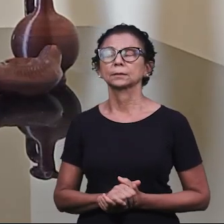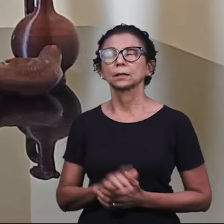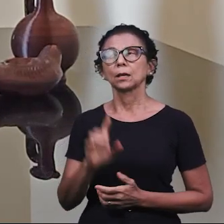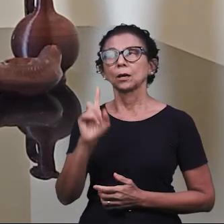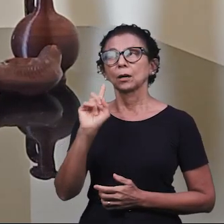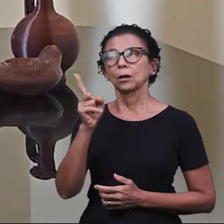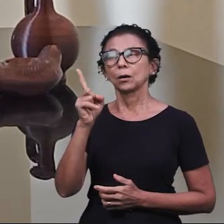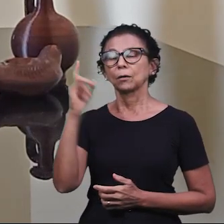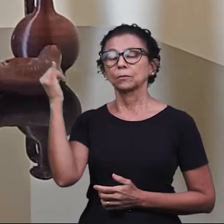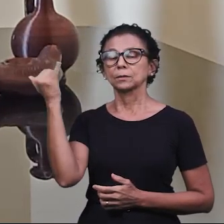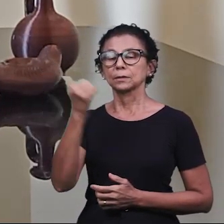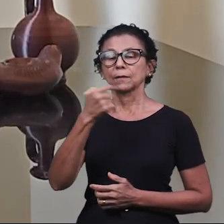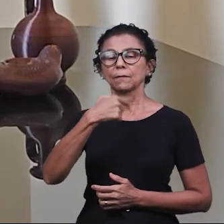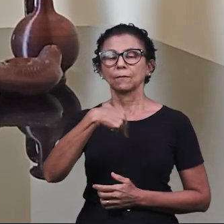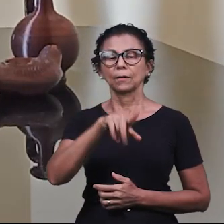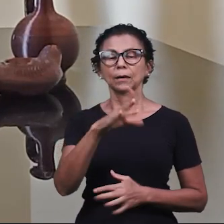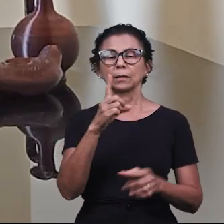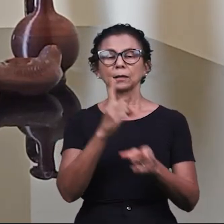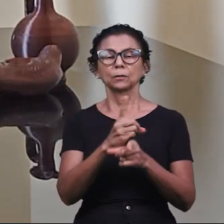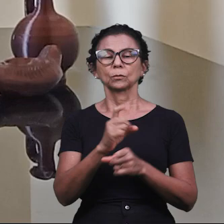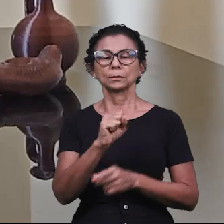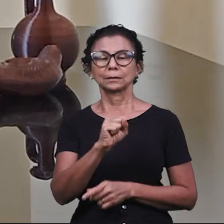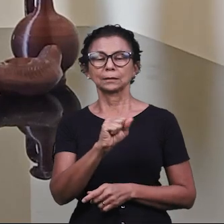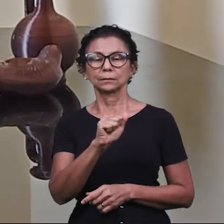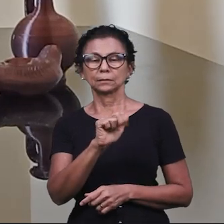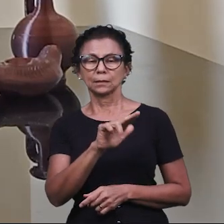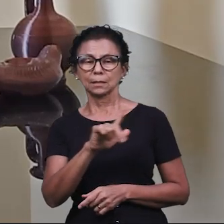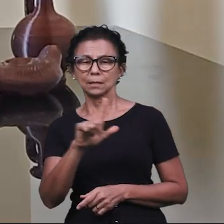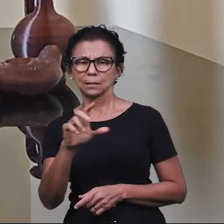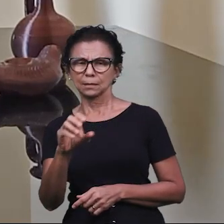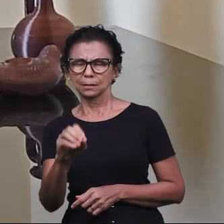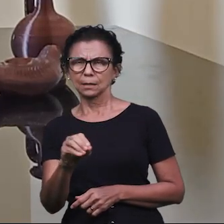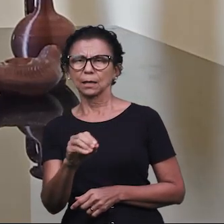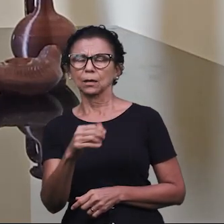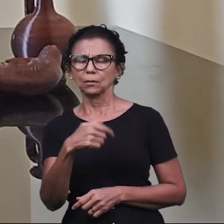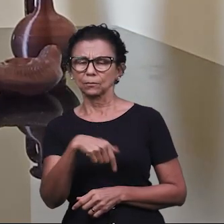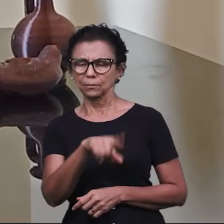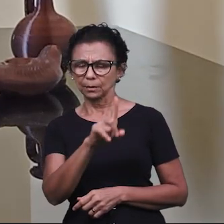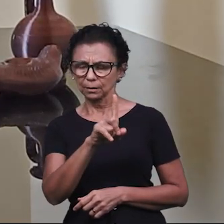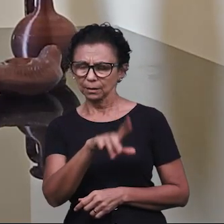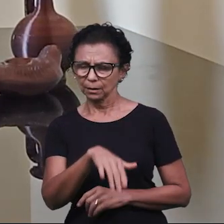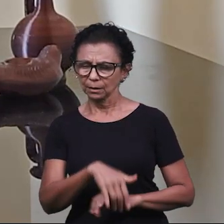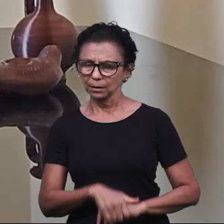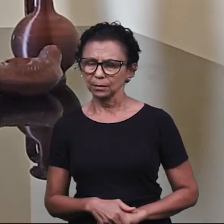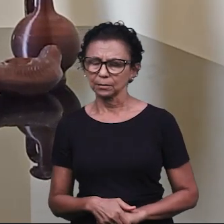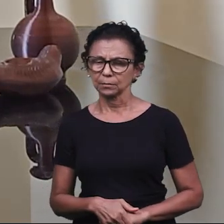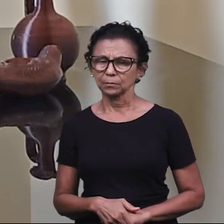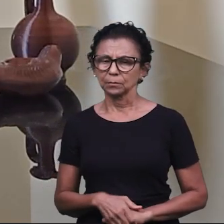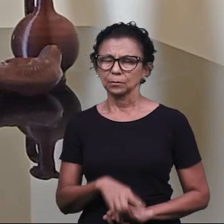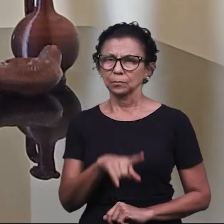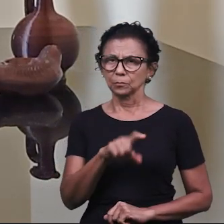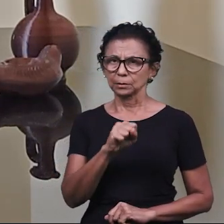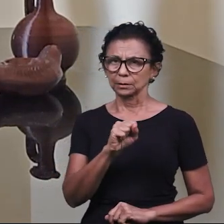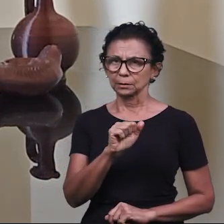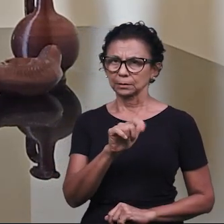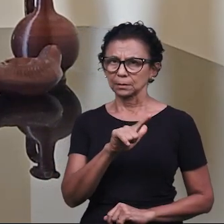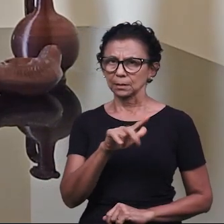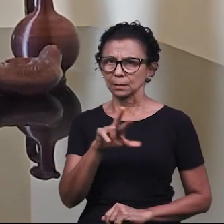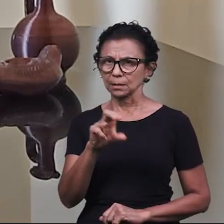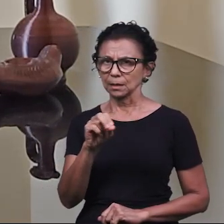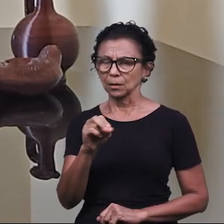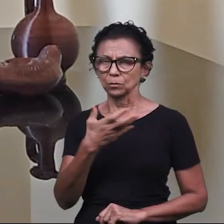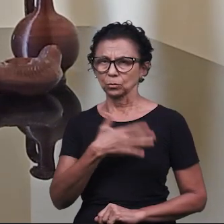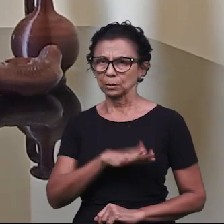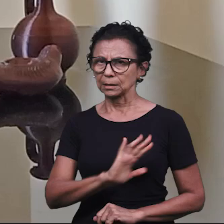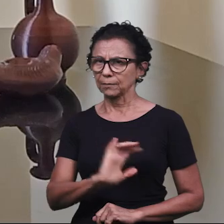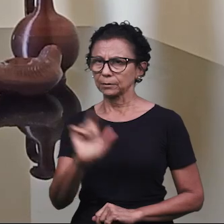de Saulo, porque Saulo prendia, consentia com a morte dos cristãos. Mas em determinado momento,